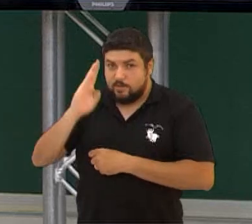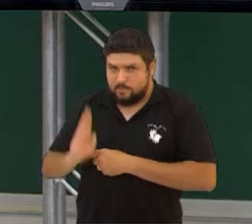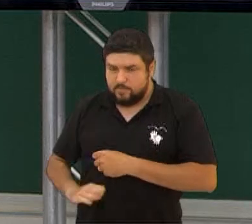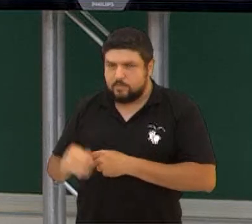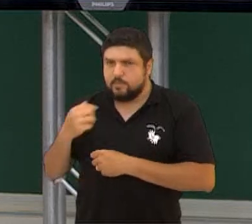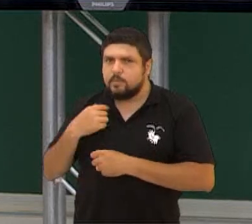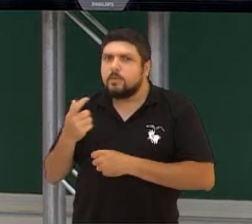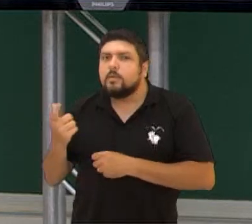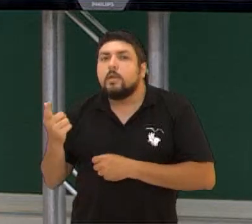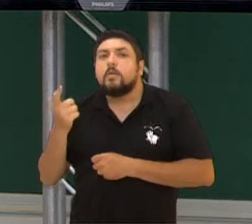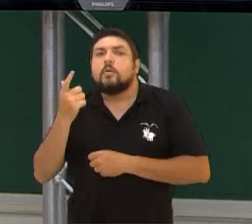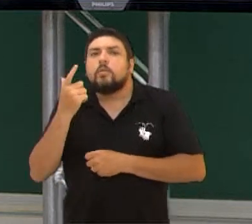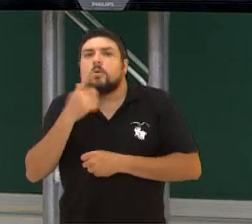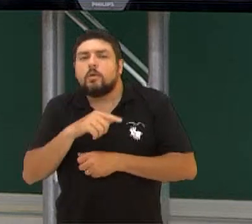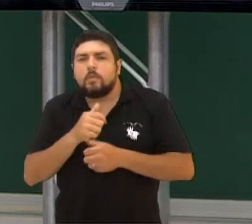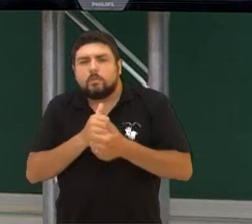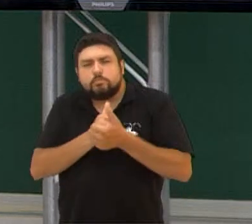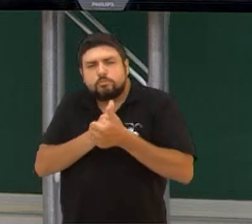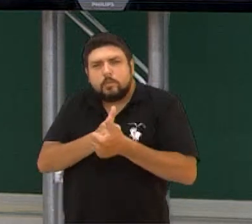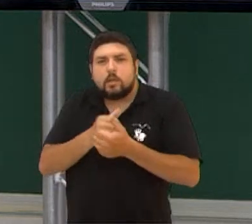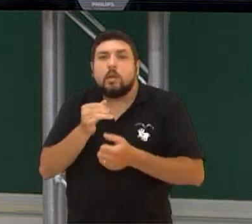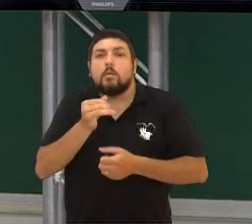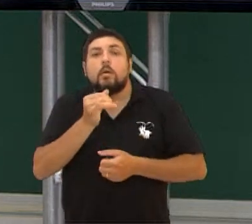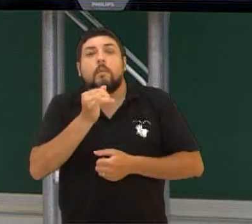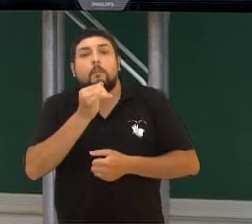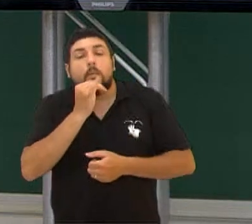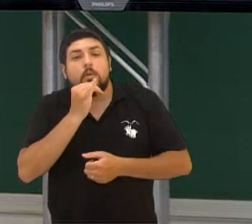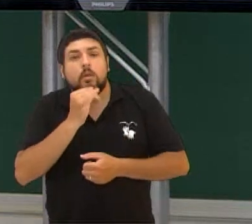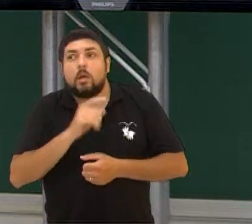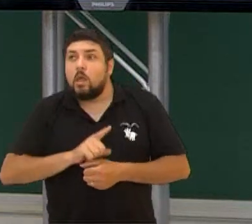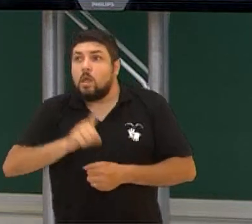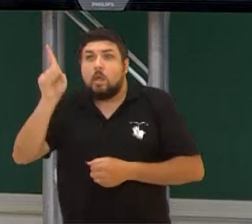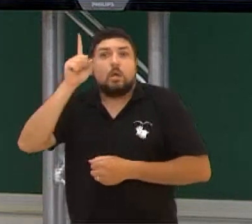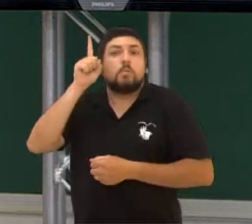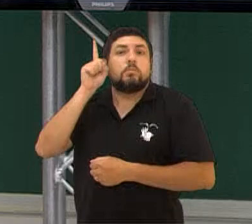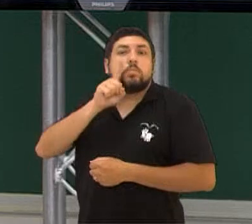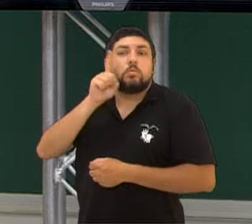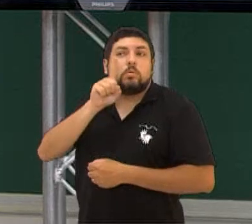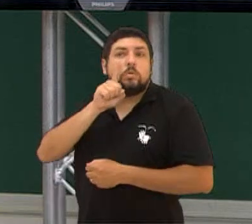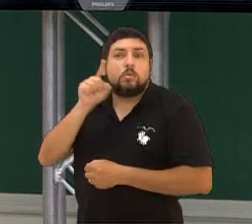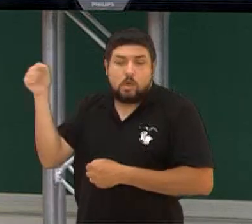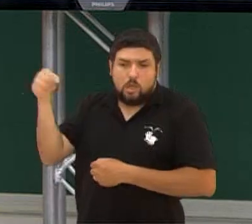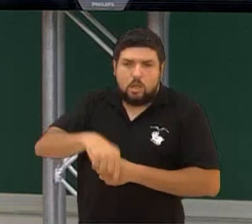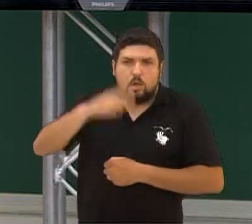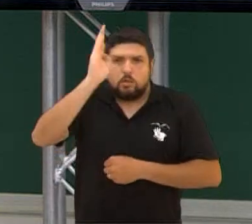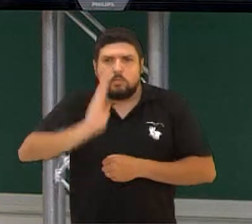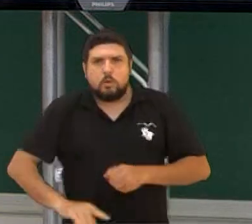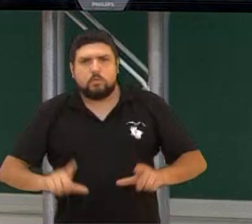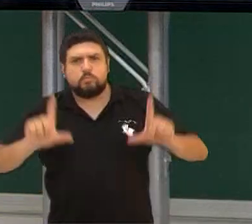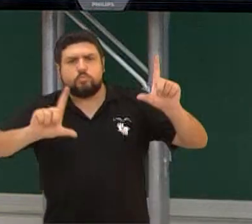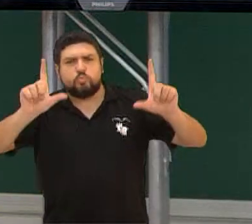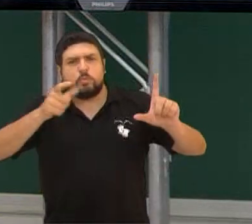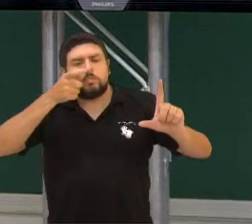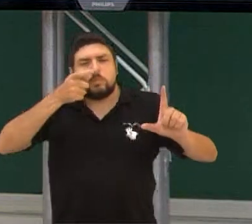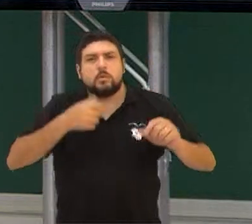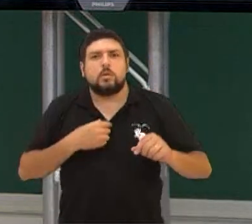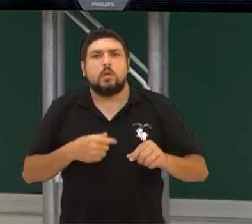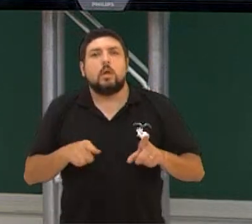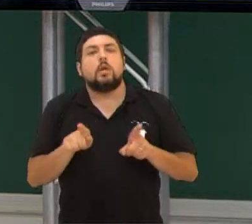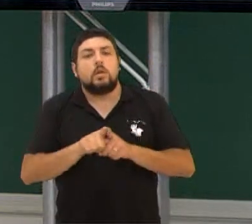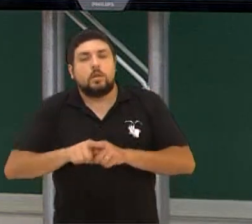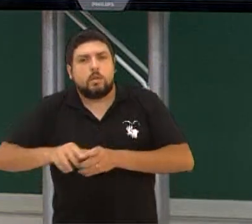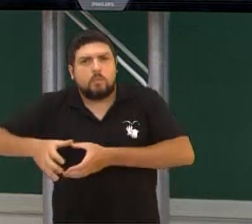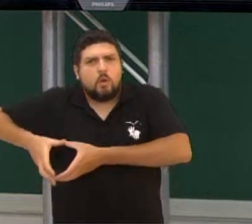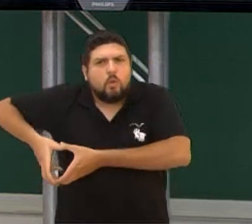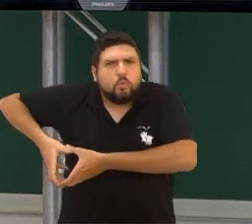conseguimos acompanhar, por exemplo, torneio de basquete lá nos Estados Unidos, agora torneio de futebol americano, que é um